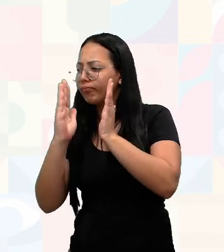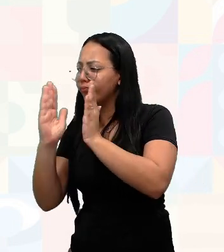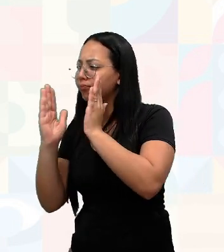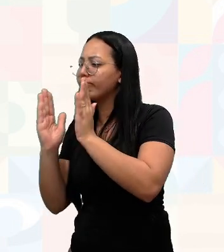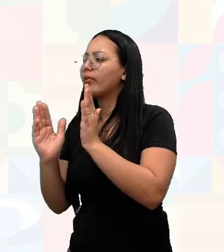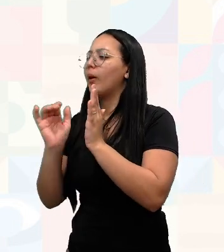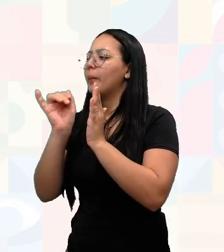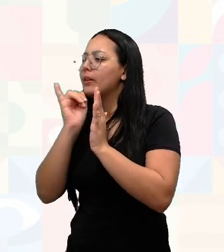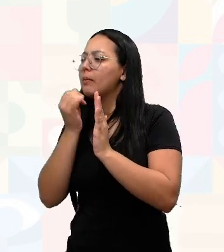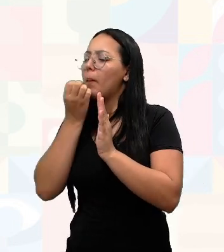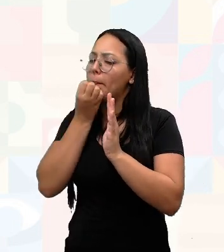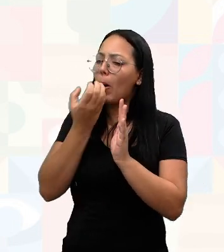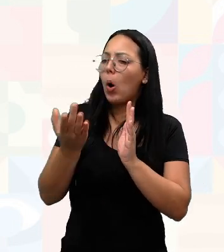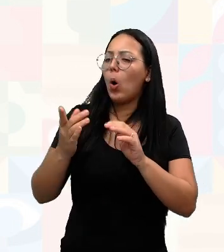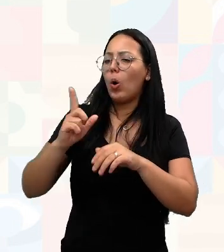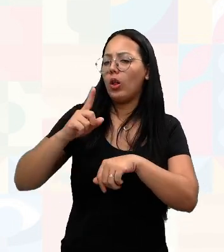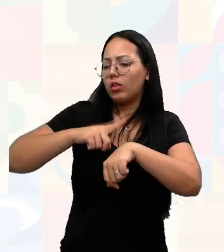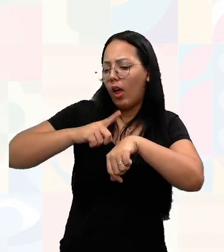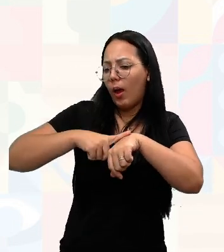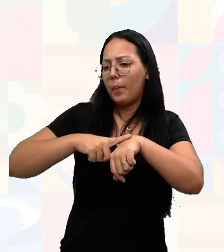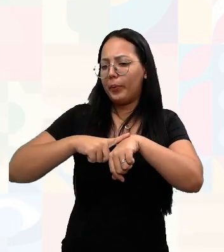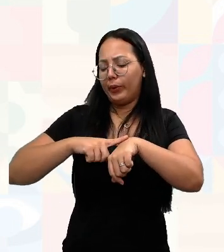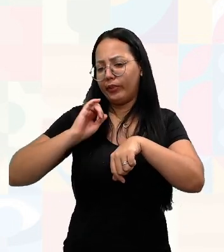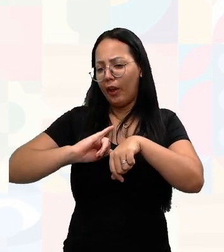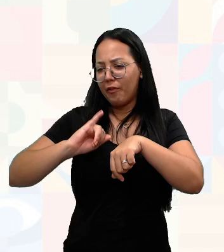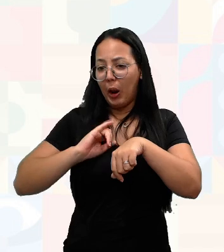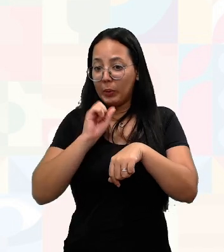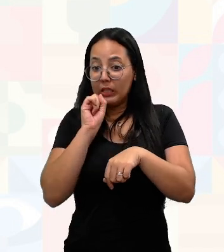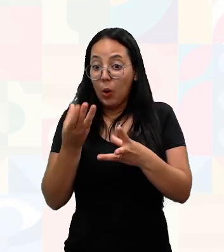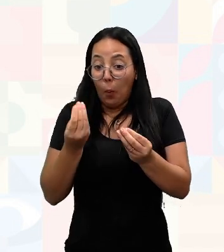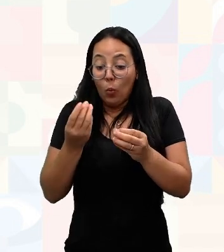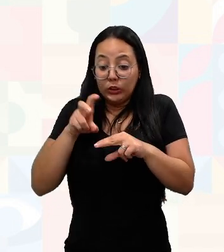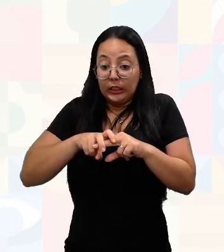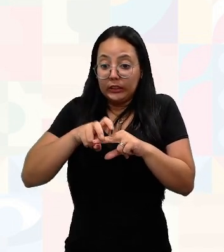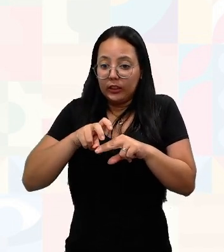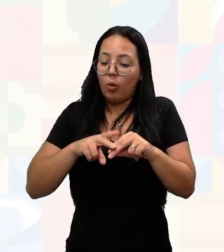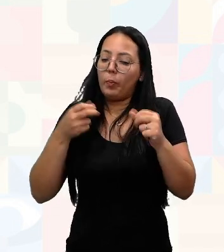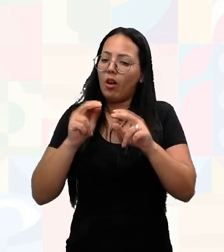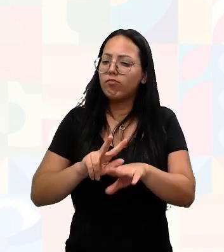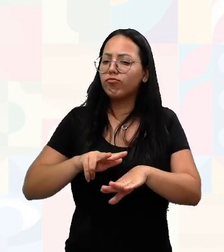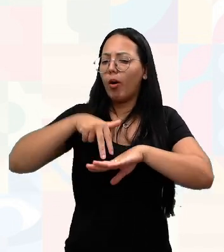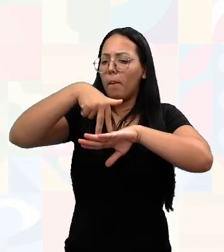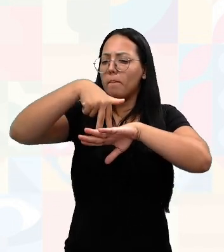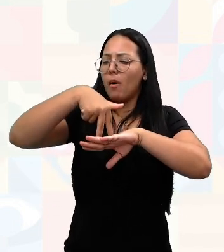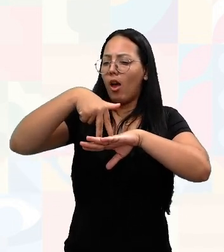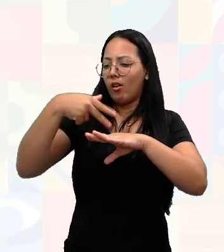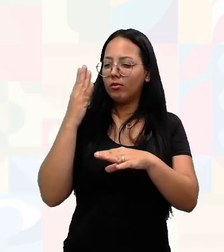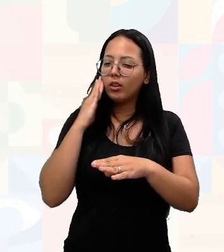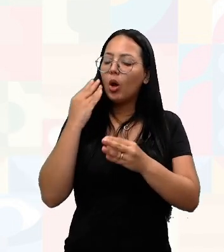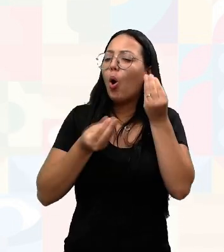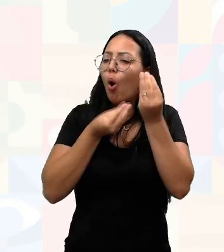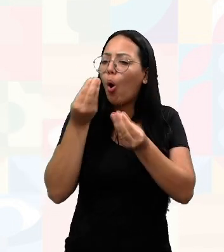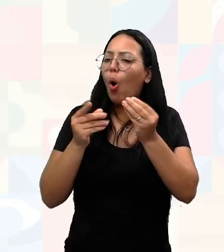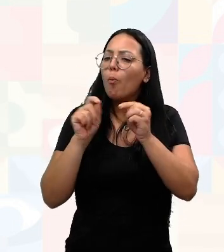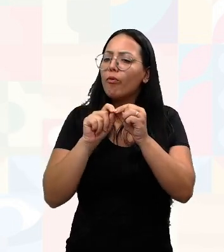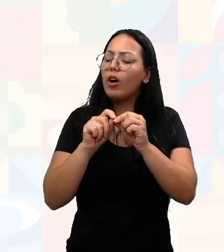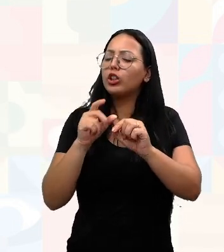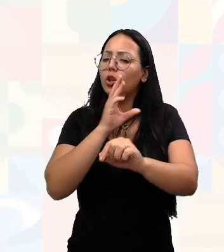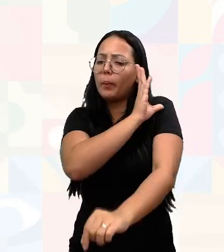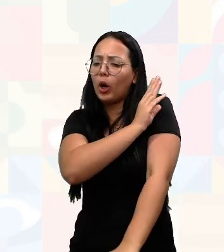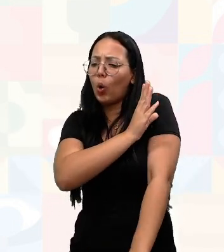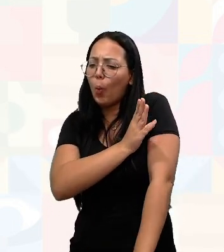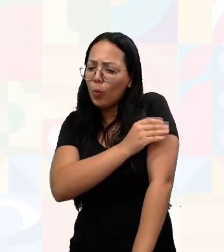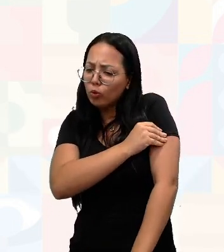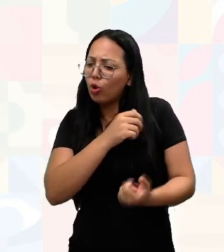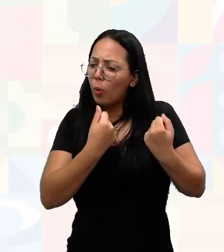bom intervalo de tempo sentado, um bom intervalo de tempo em pé, como que a gente faz para fazer com que a nossa musculatura esteja